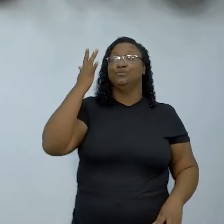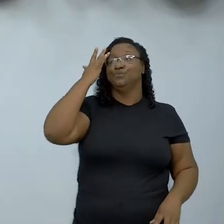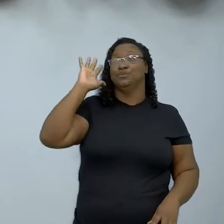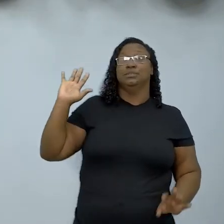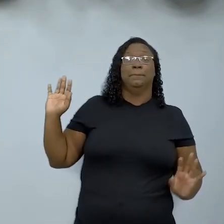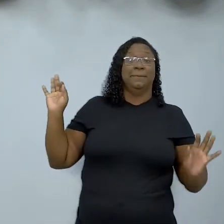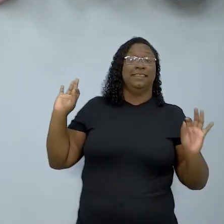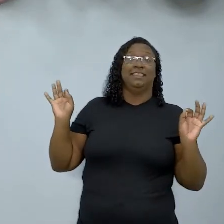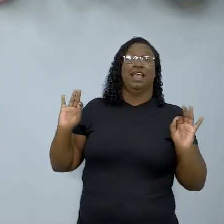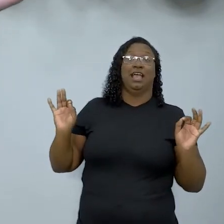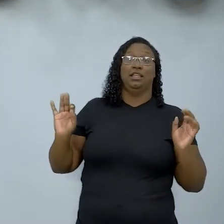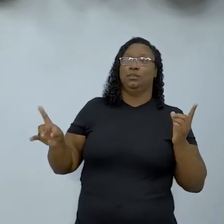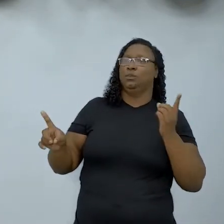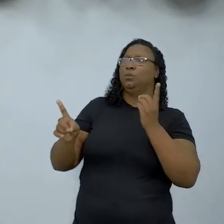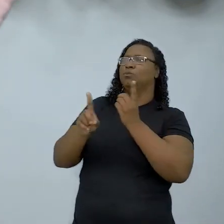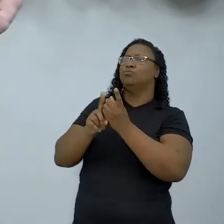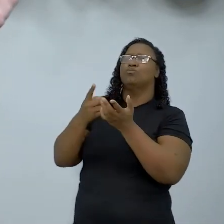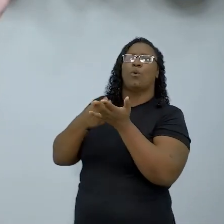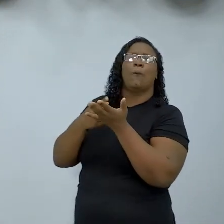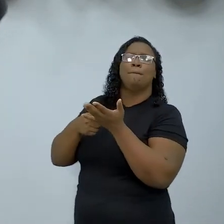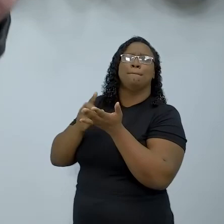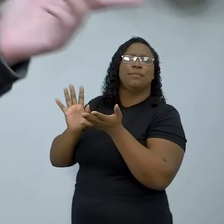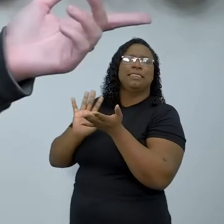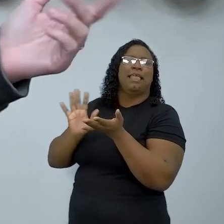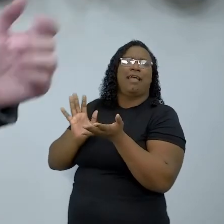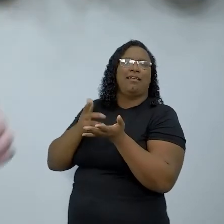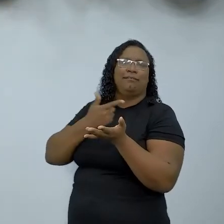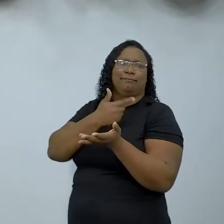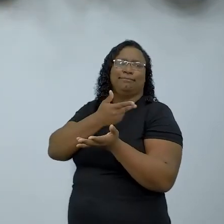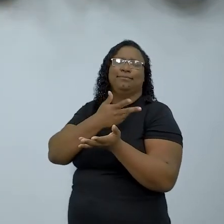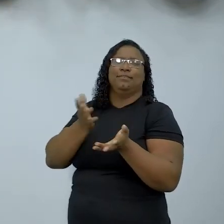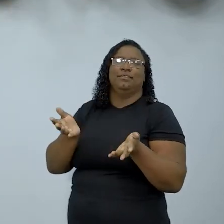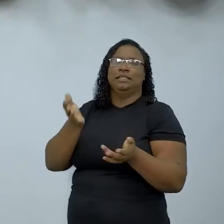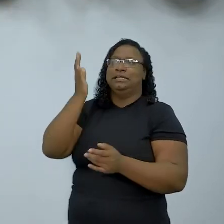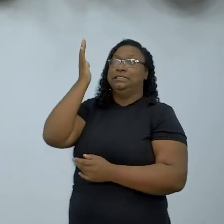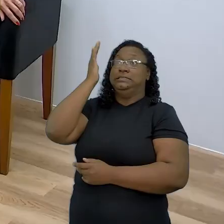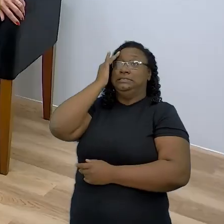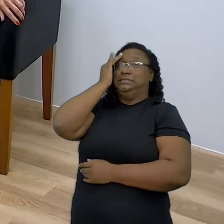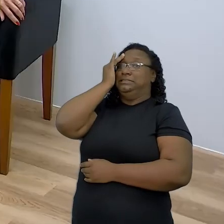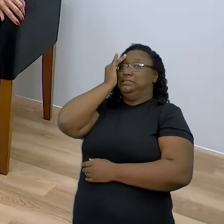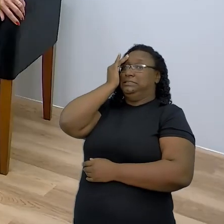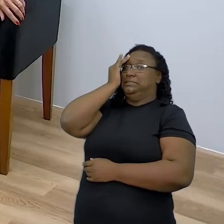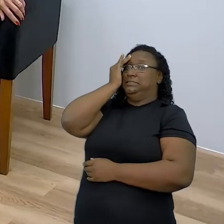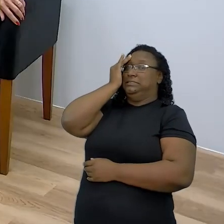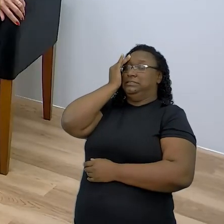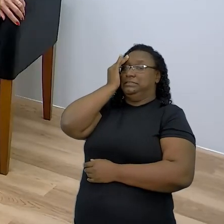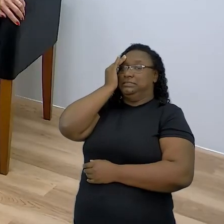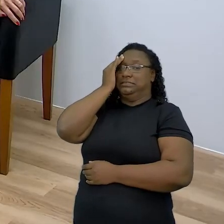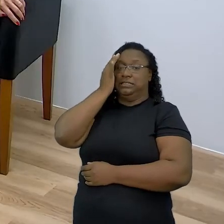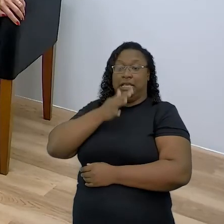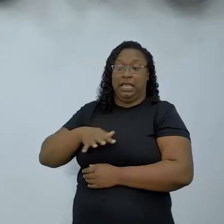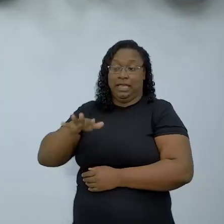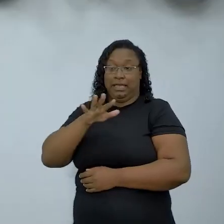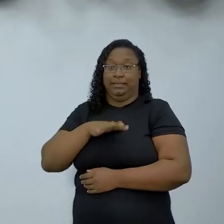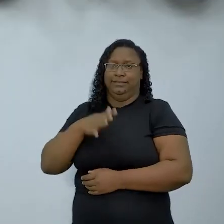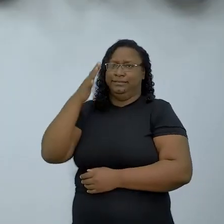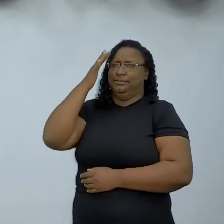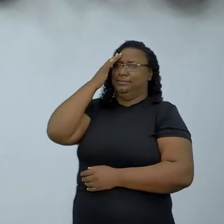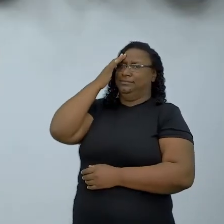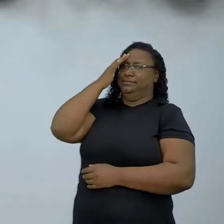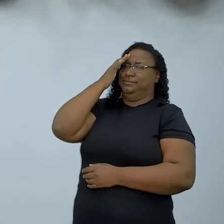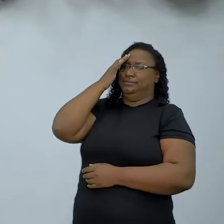com a gente. E eu nem sabia que era a área. Aí ela me surpreendeu, porque aí quando ela falou em área, eu falei, ferrou, já me deu, lasquei. É isso mesmo. Mas realmente, se eu